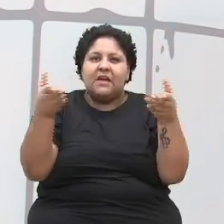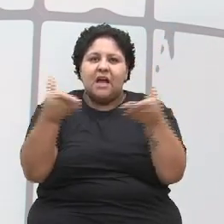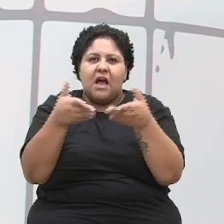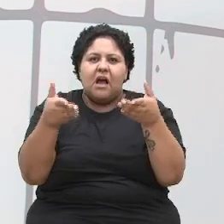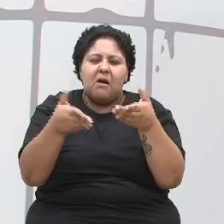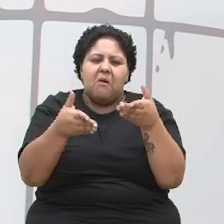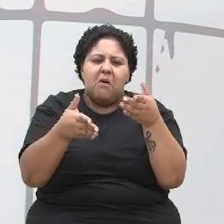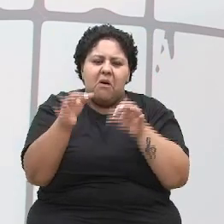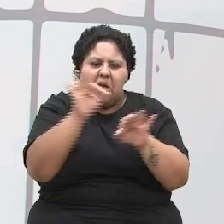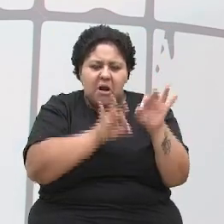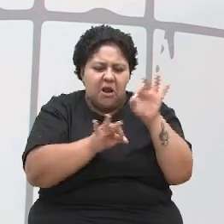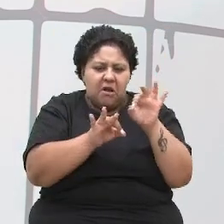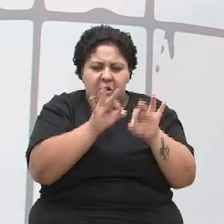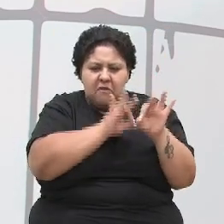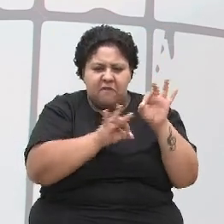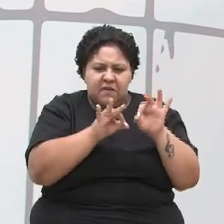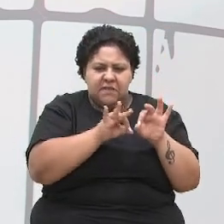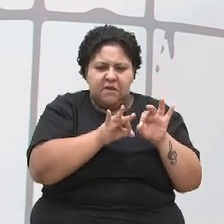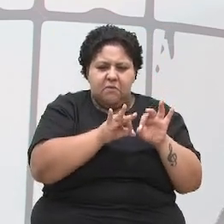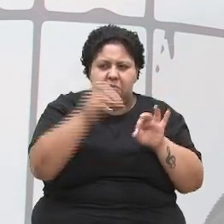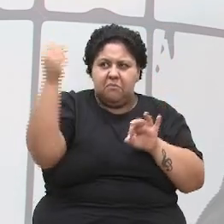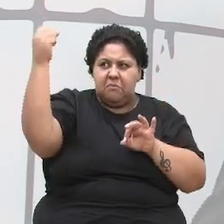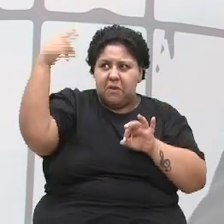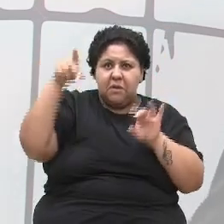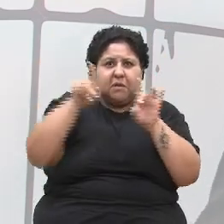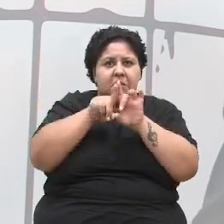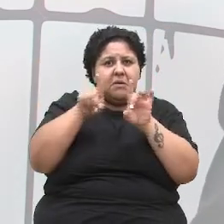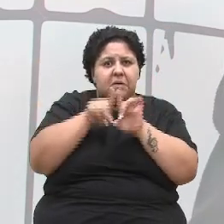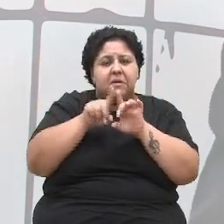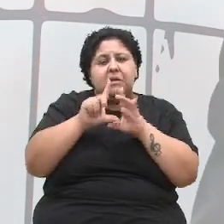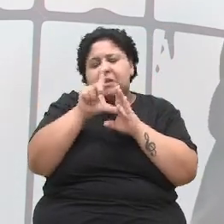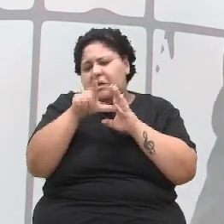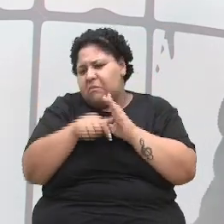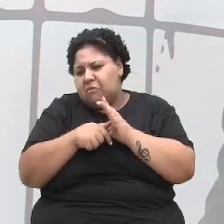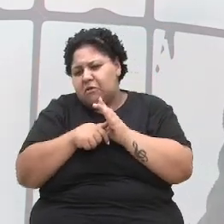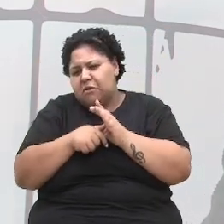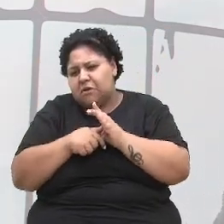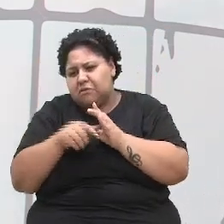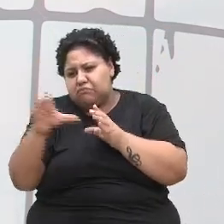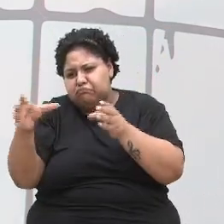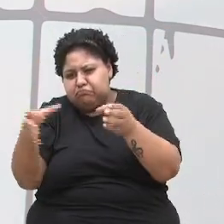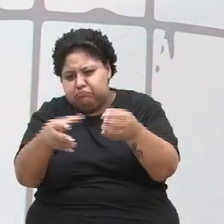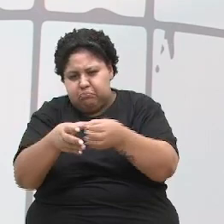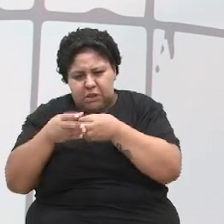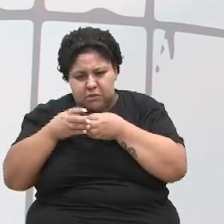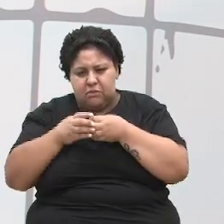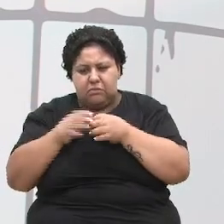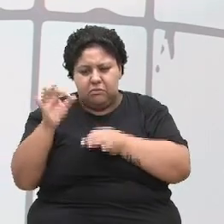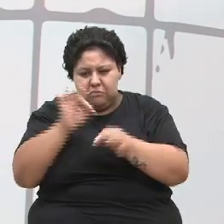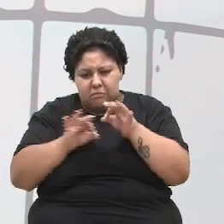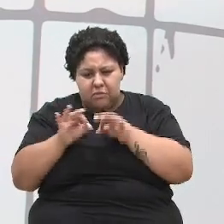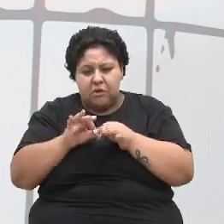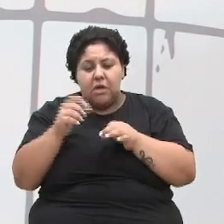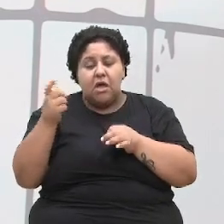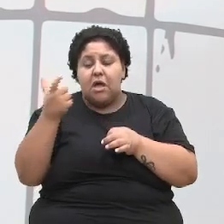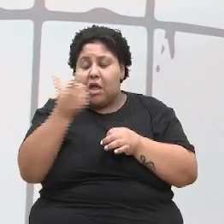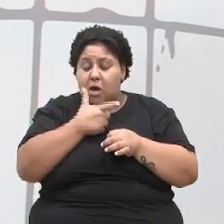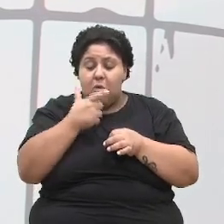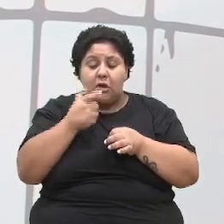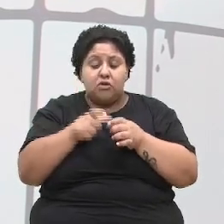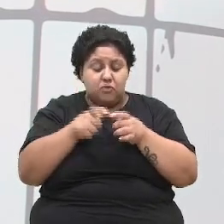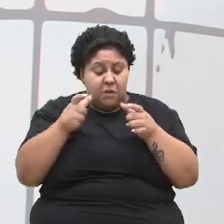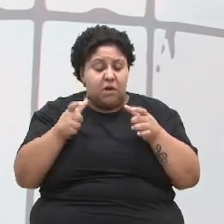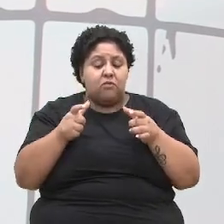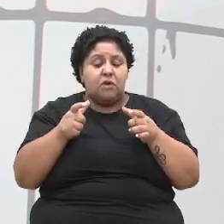faremos um mutirão para reformar. Eu acho que foi um grande expediente que me identifico muito, que